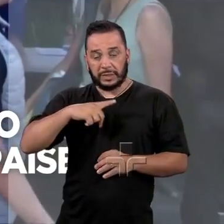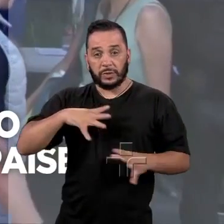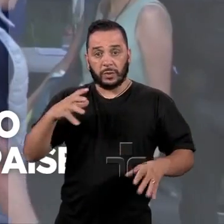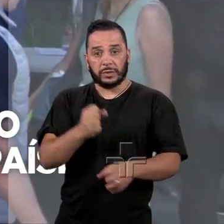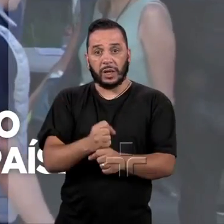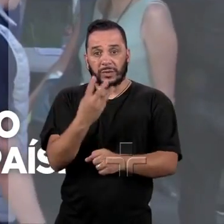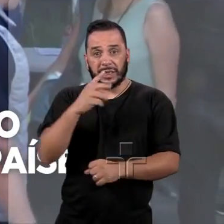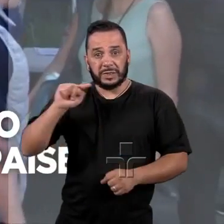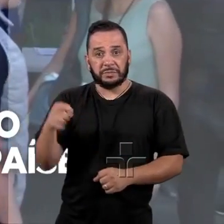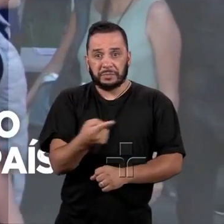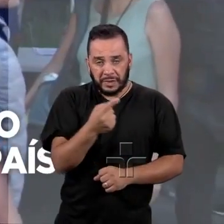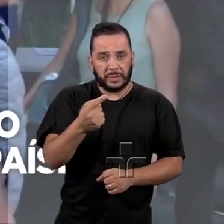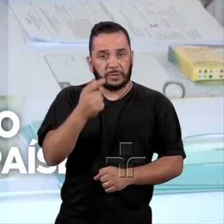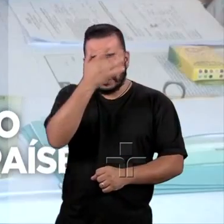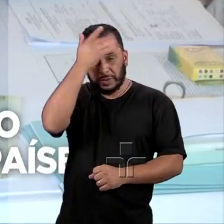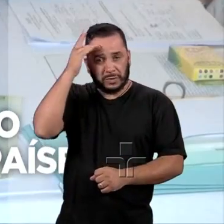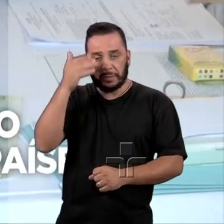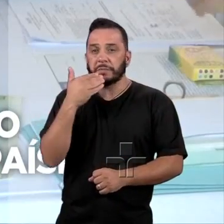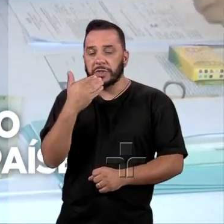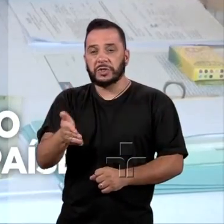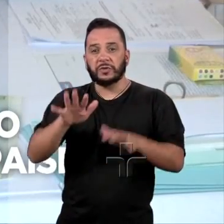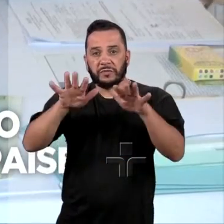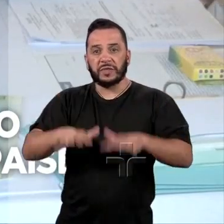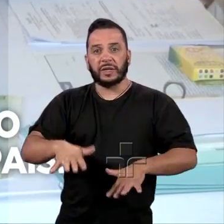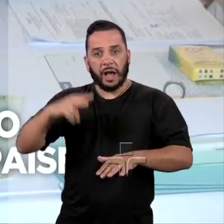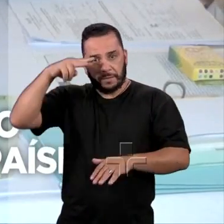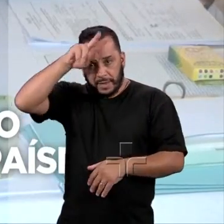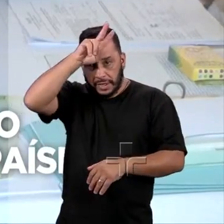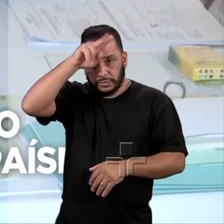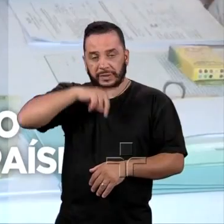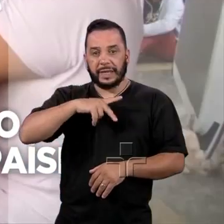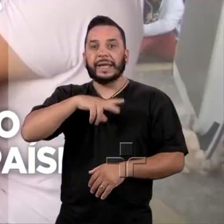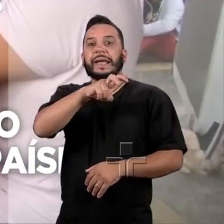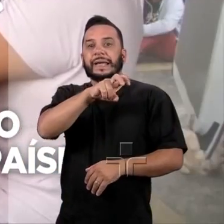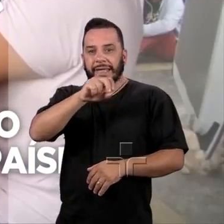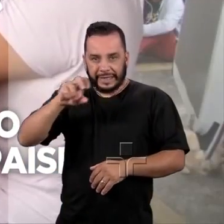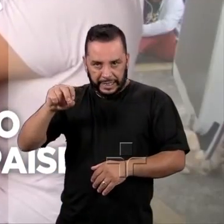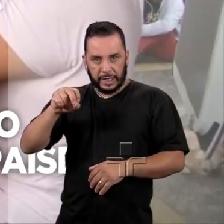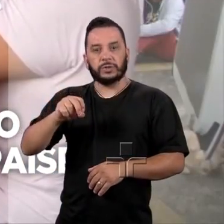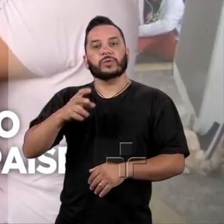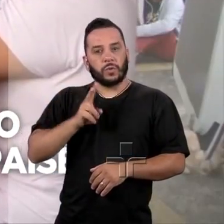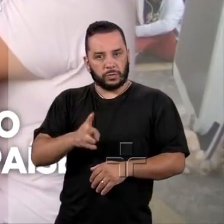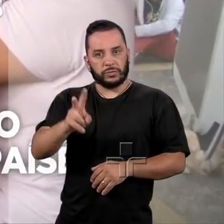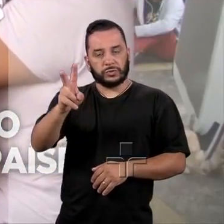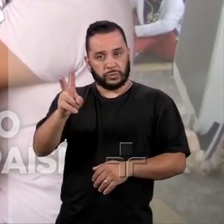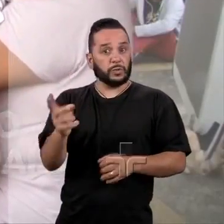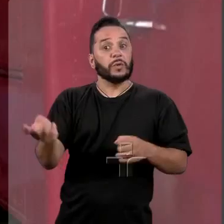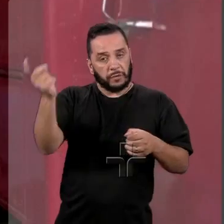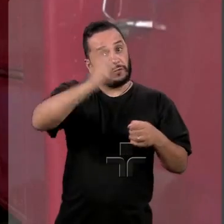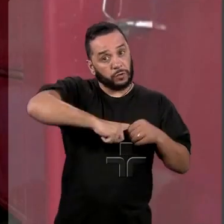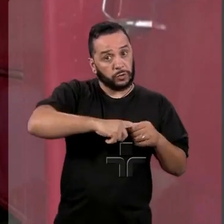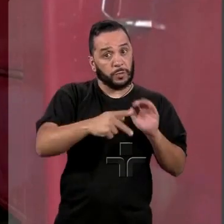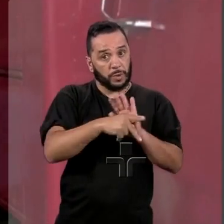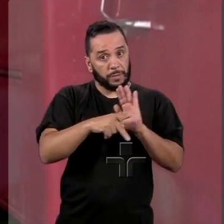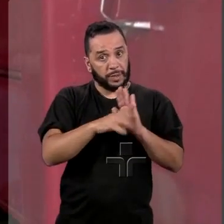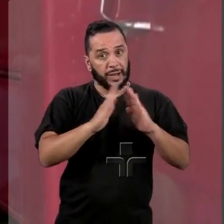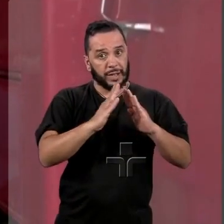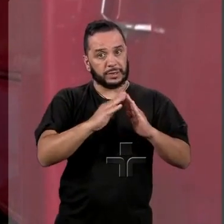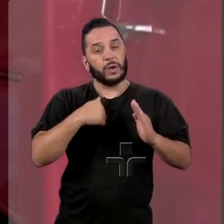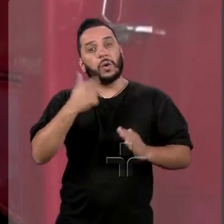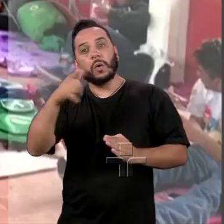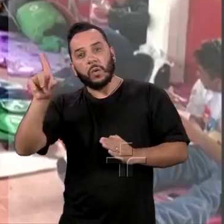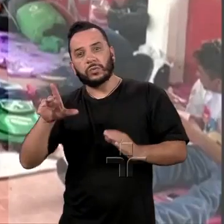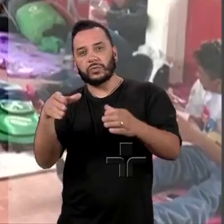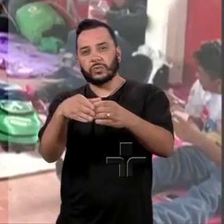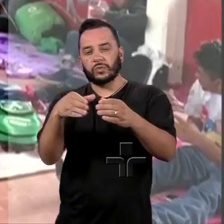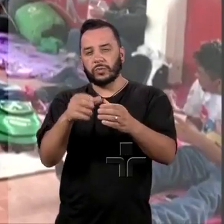imigrantes pediram asilo no México e quase 500 resolveram retornar aos países de origem. Outros grupos, com